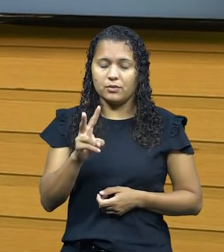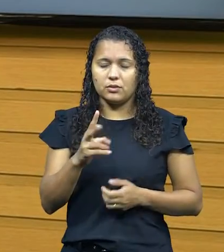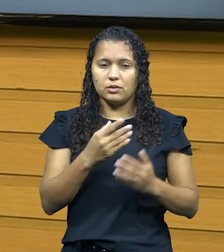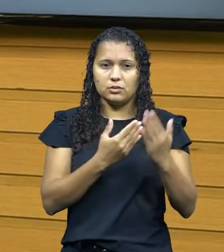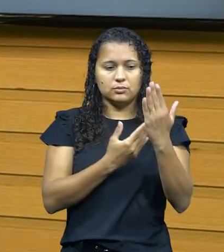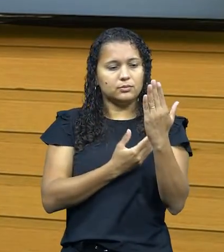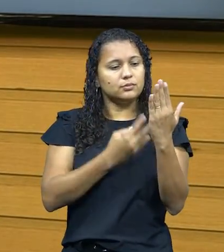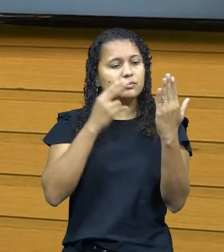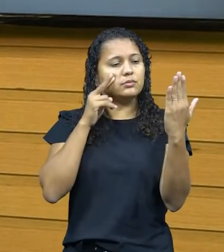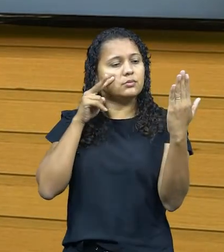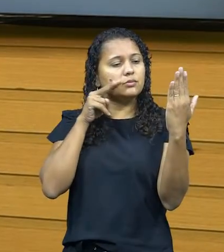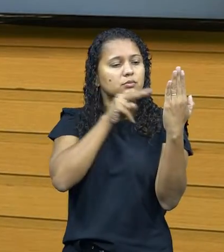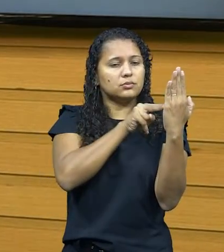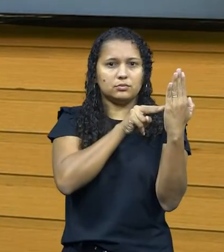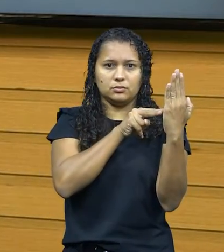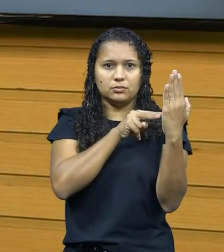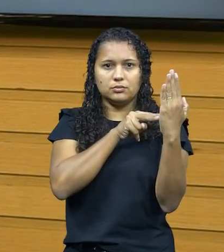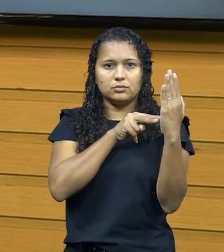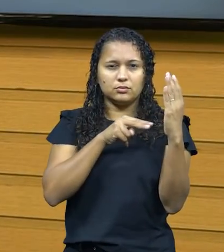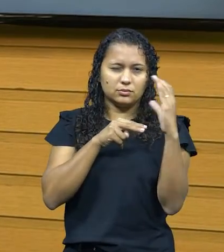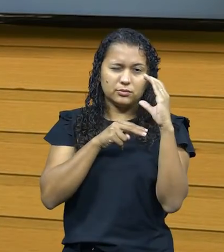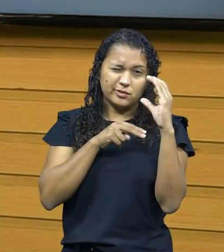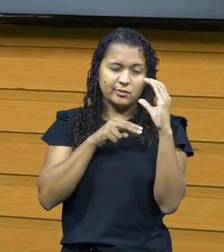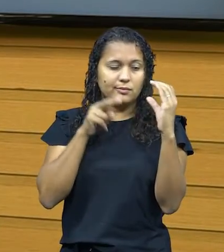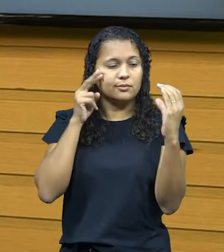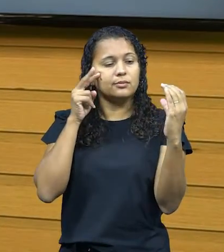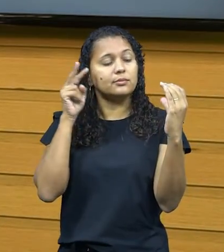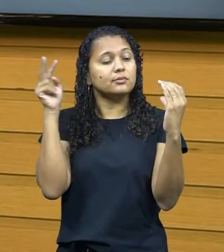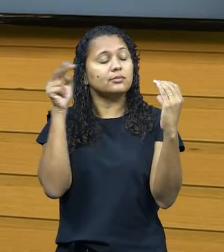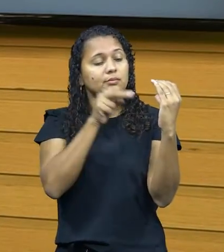ele está de frente para o objeto,